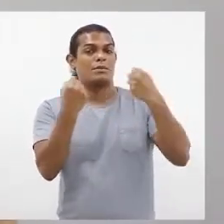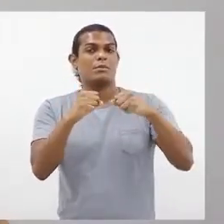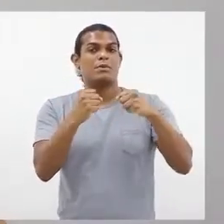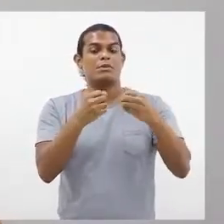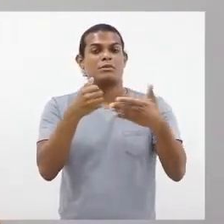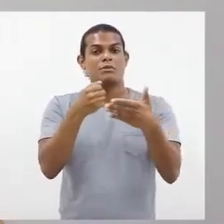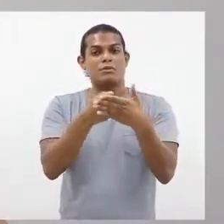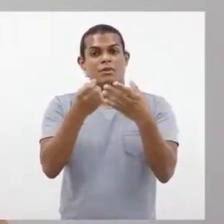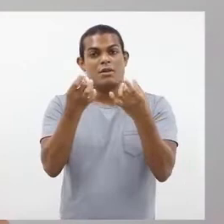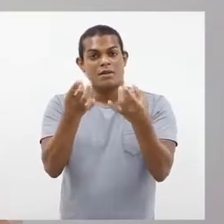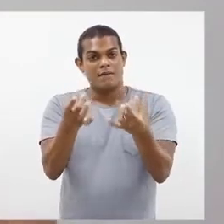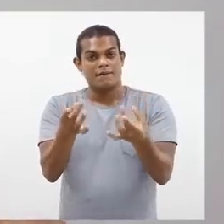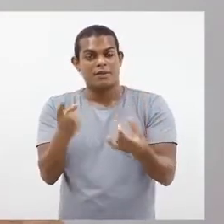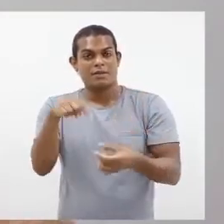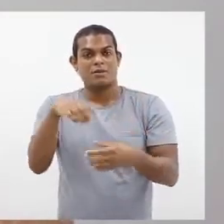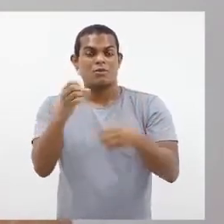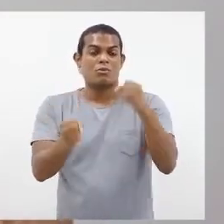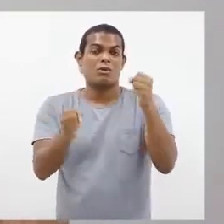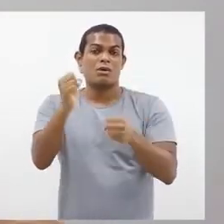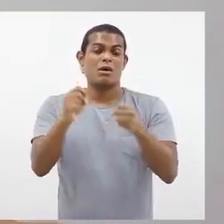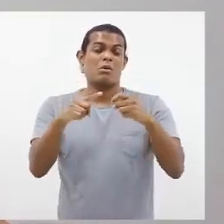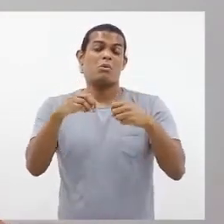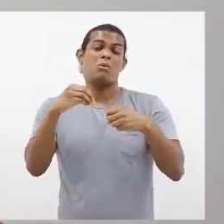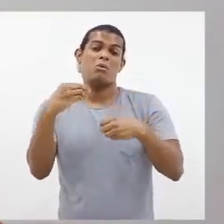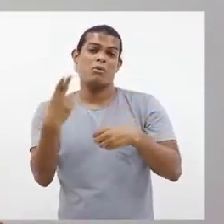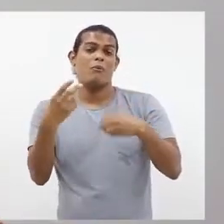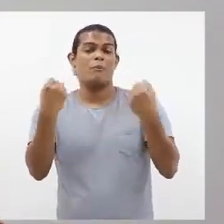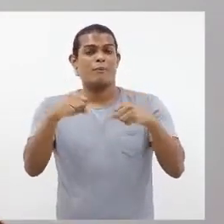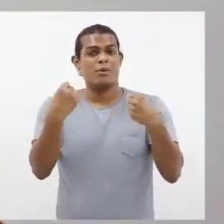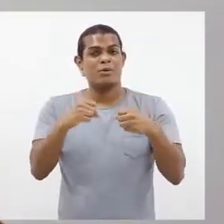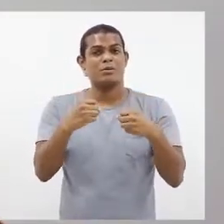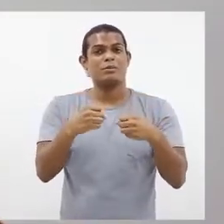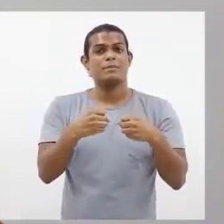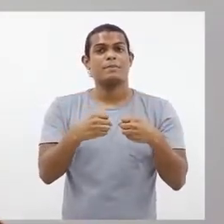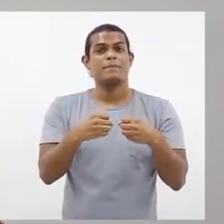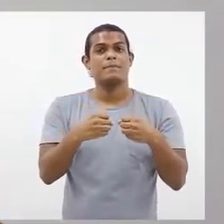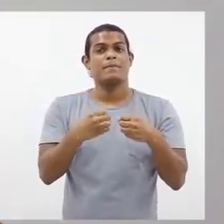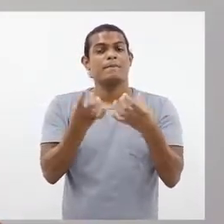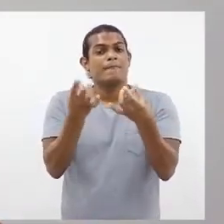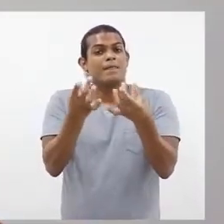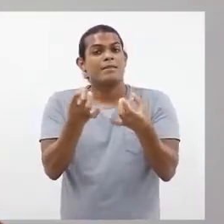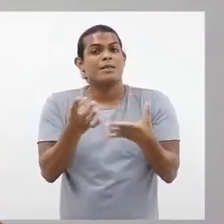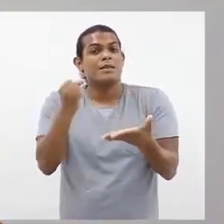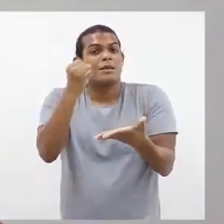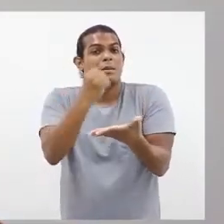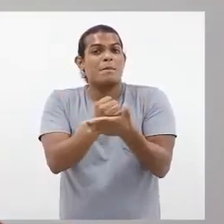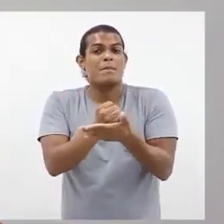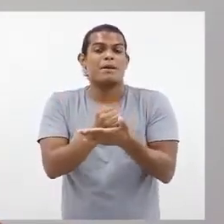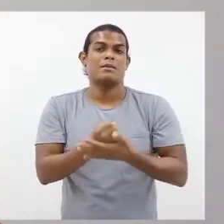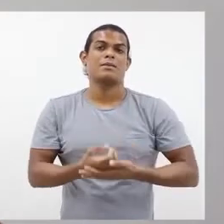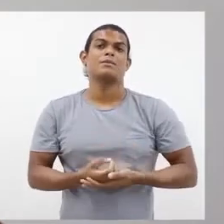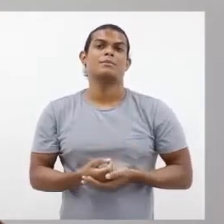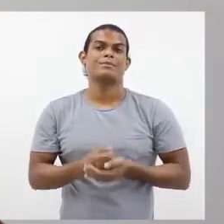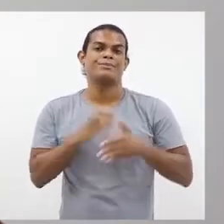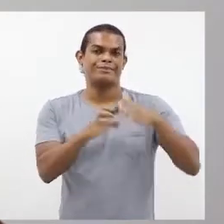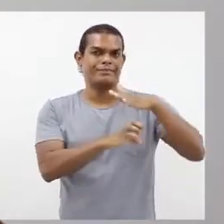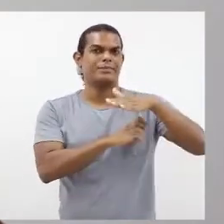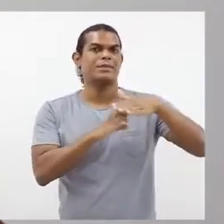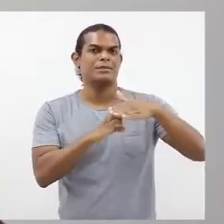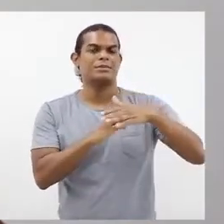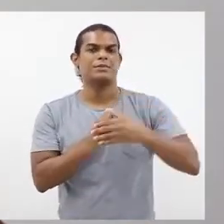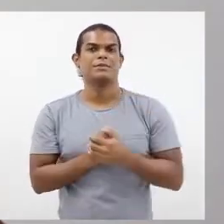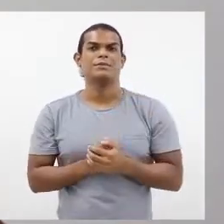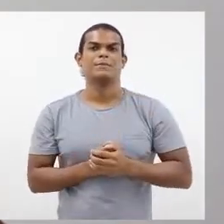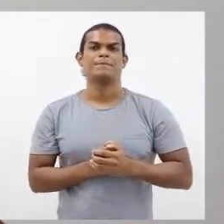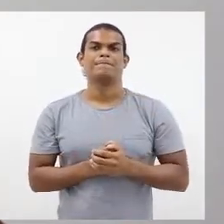o carro que a empresa possui, ou você pode vender a marca dela por algum valor. Isso possui um valor mensurável e aí a